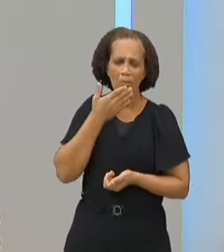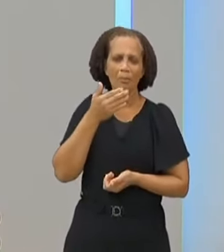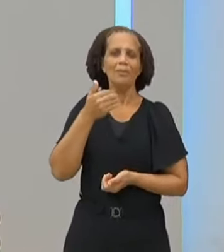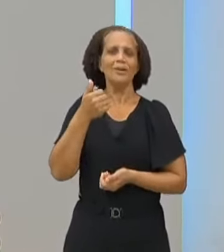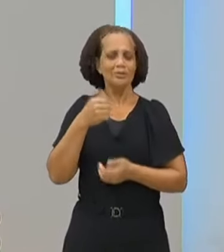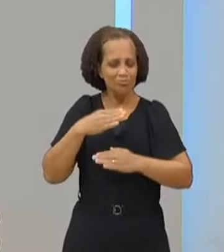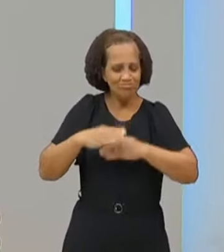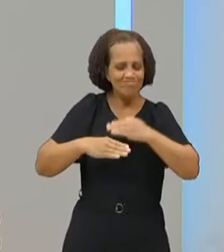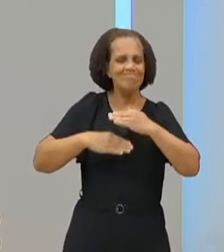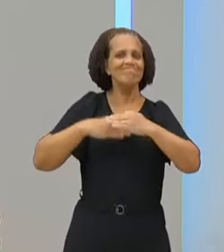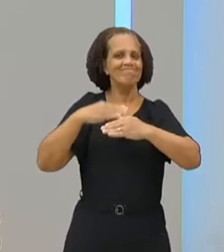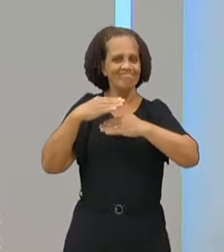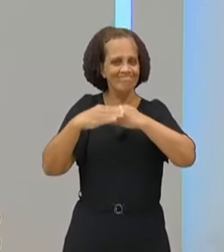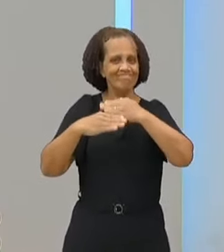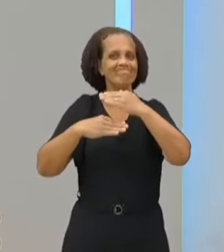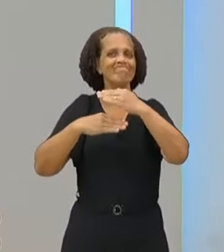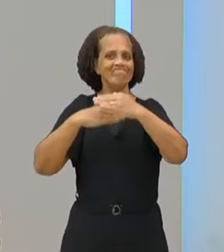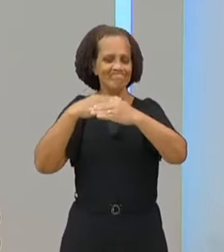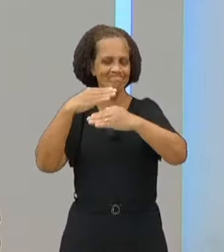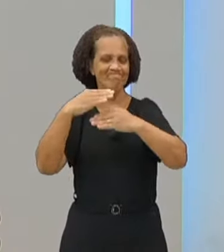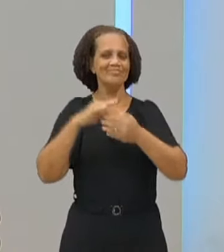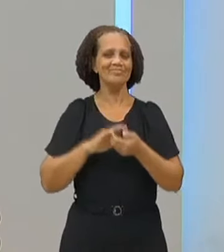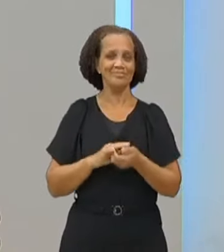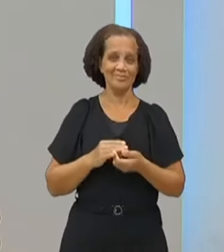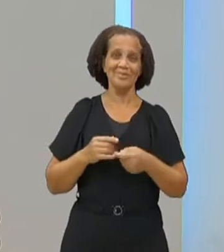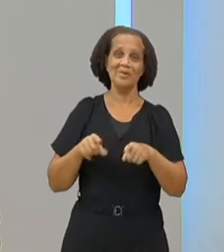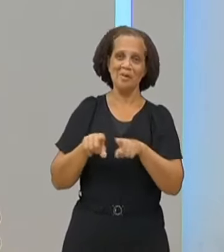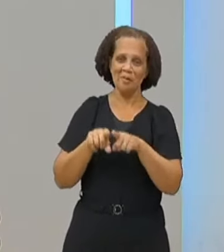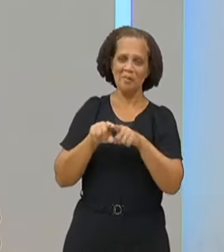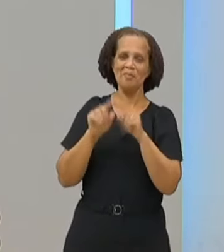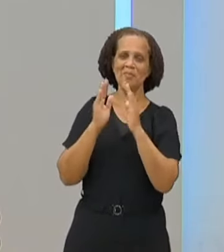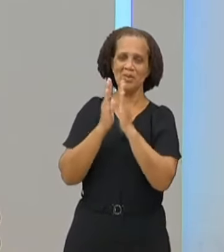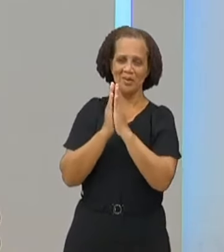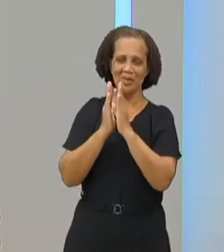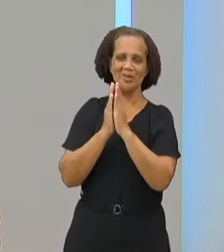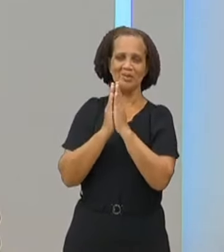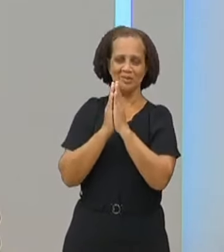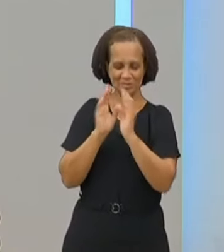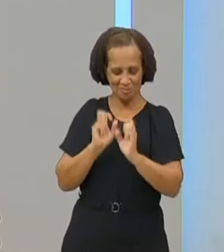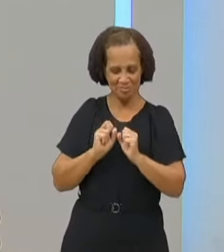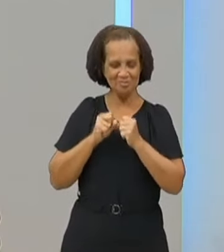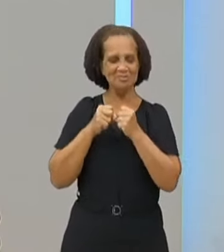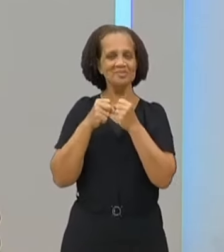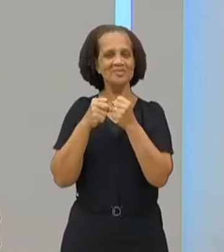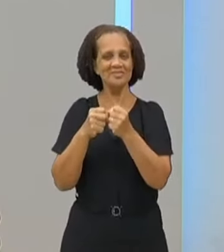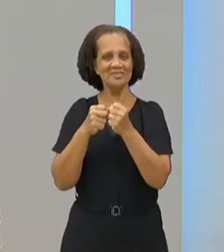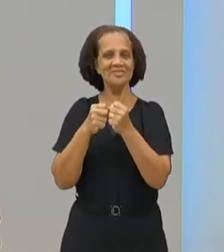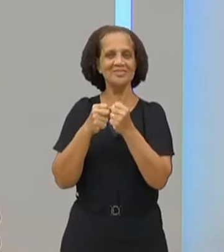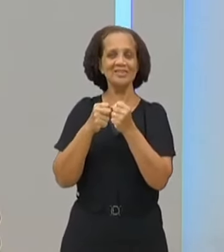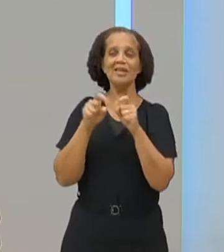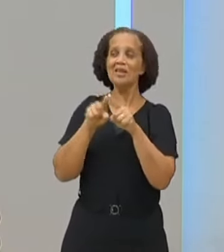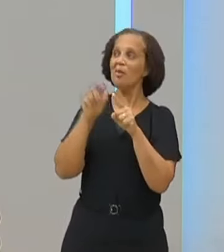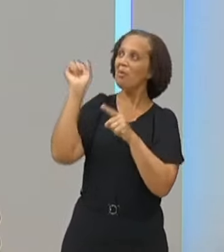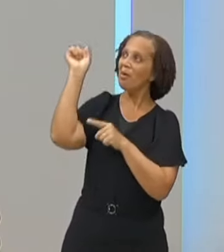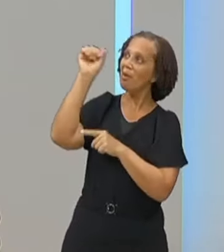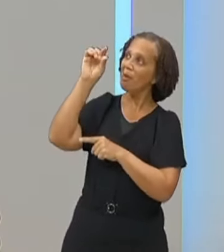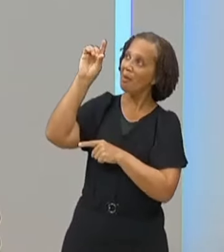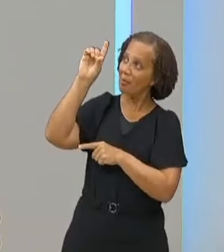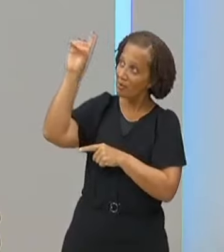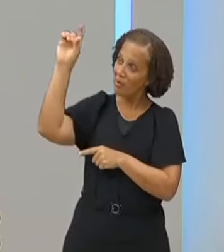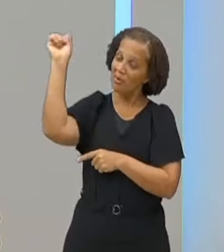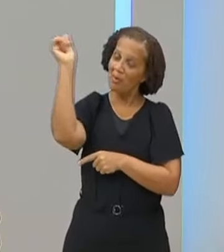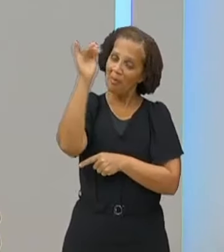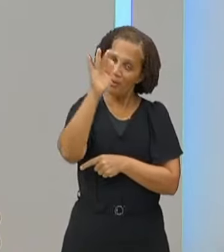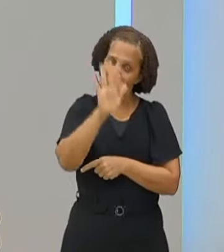melhorar, progredir, mas também as orações da igreja, a atuação de Deus. E eu louvo ao